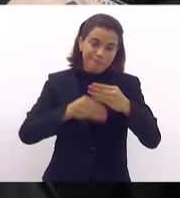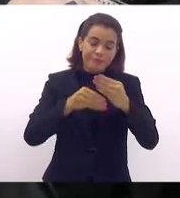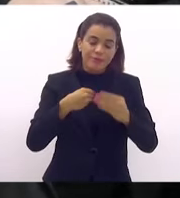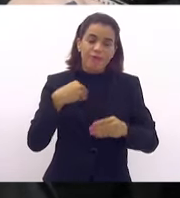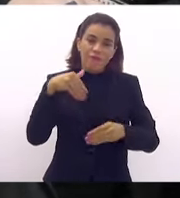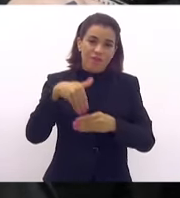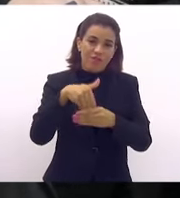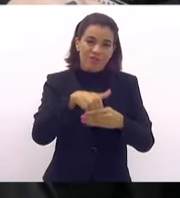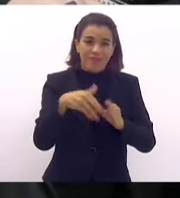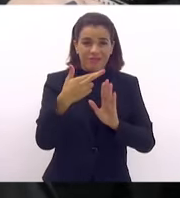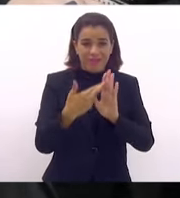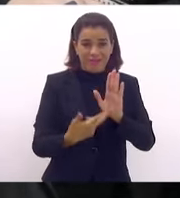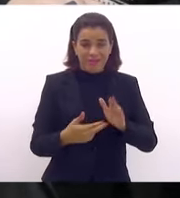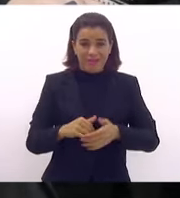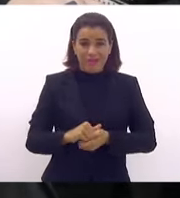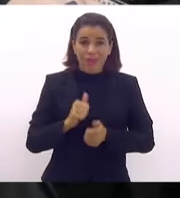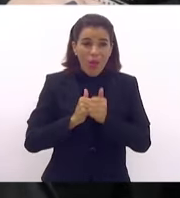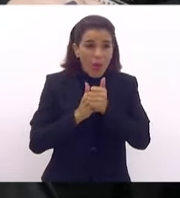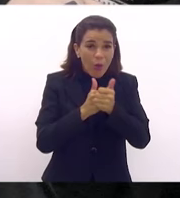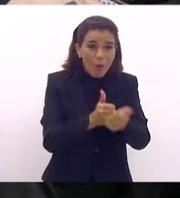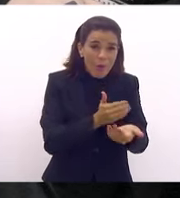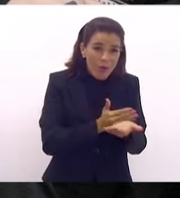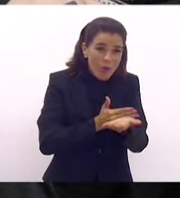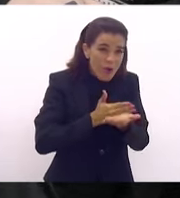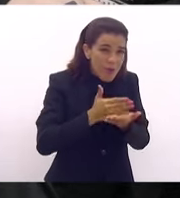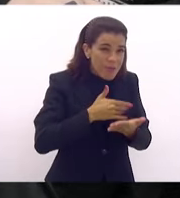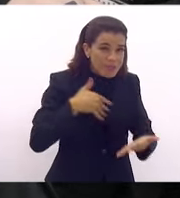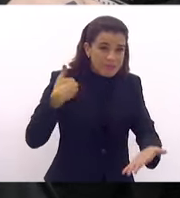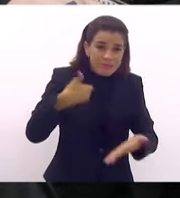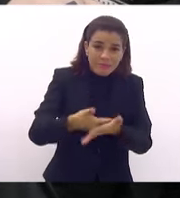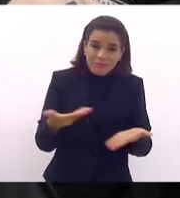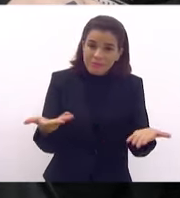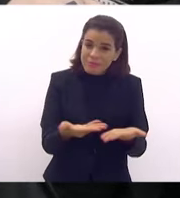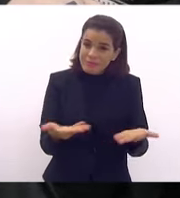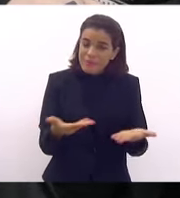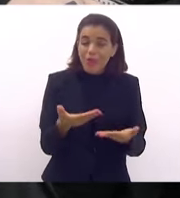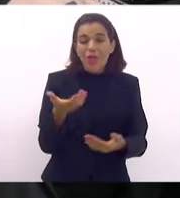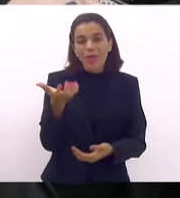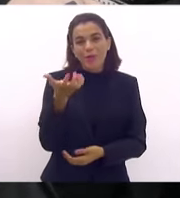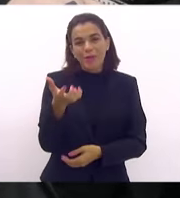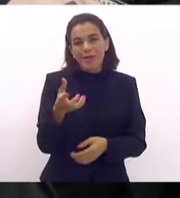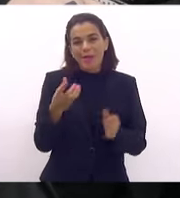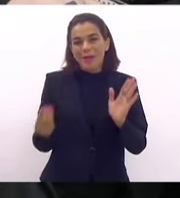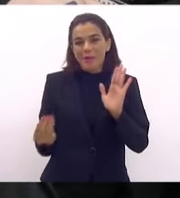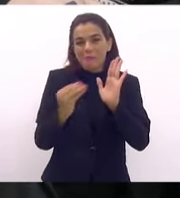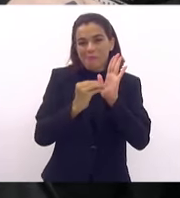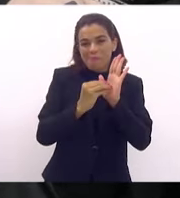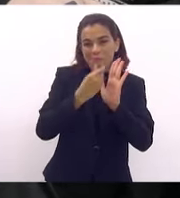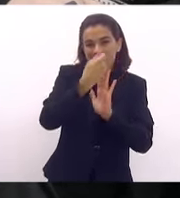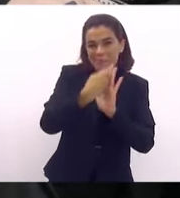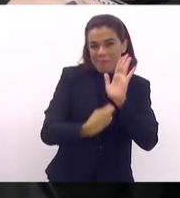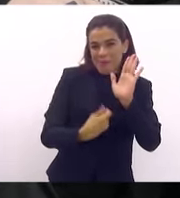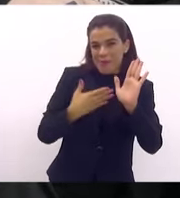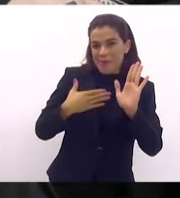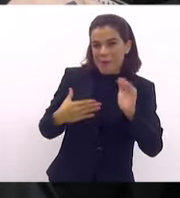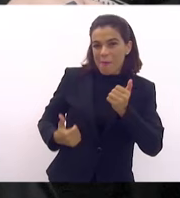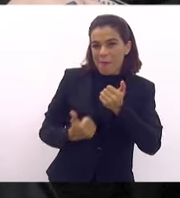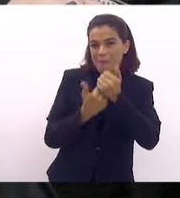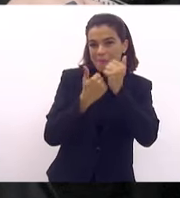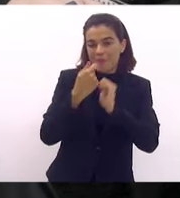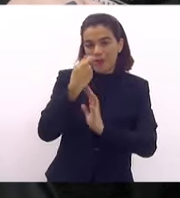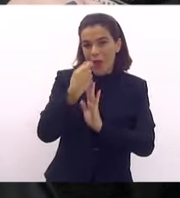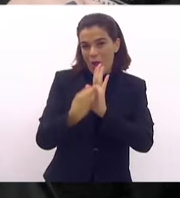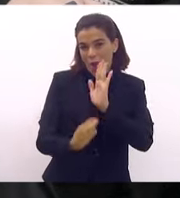relatório. Eu acompanhei o debate desse projeto desde o início. Inclusive, eu gostaria de ter sido coautor do projeto, o deputado Carlos Mink, que não me concedeu, falou que só vai me conceder quando